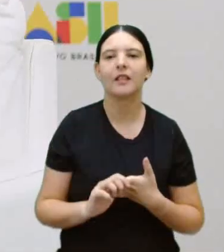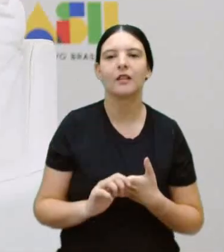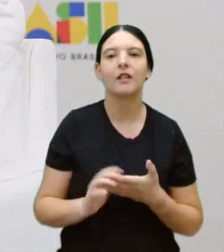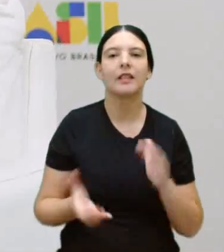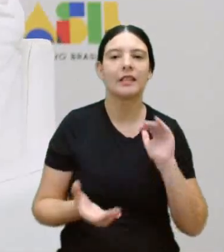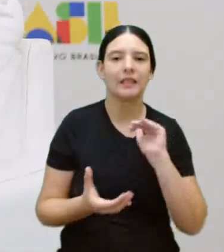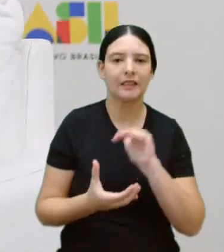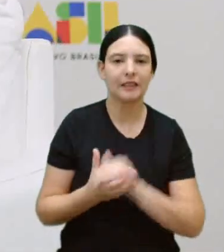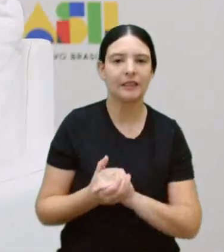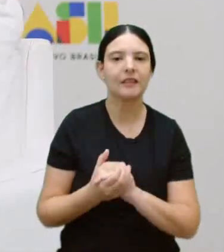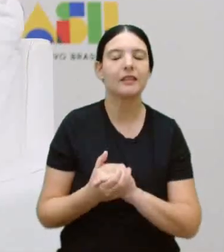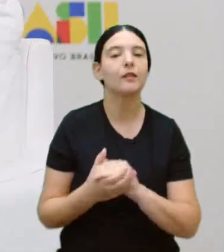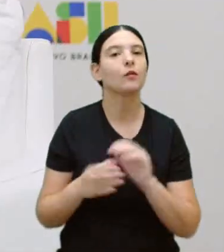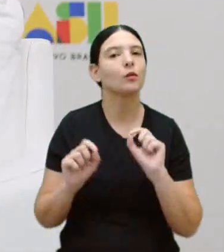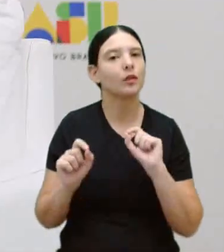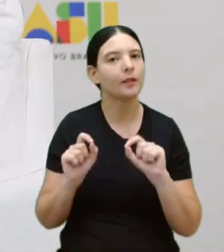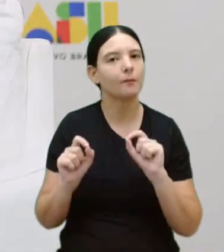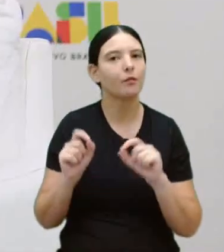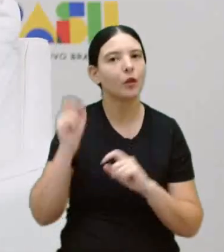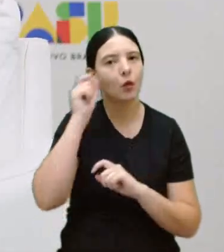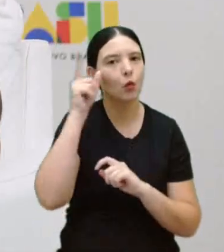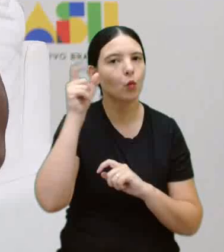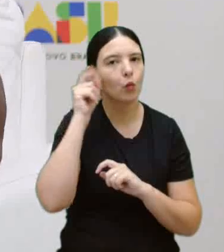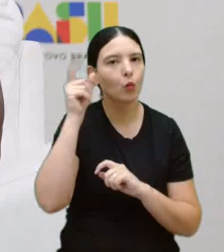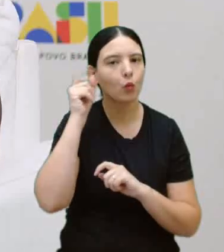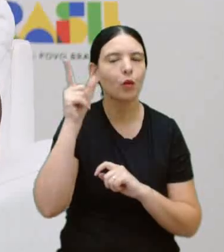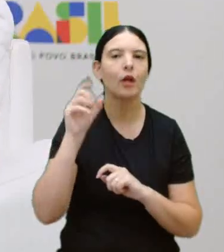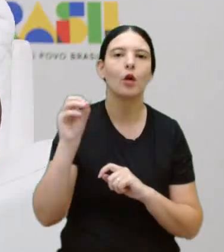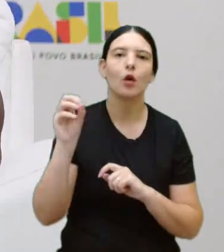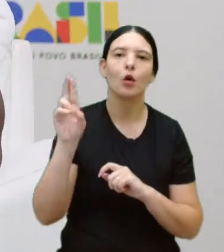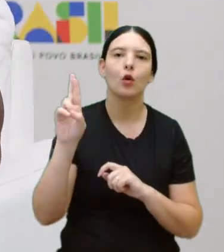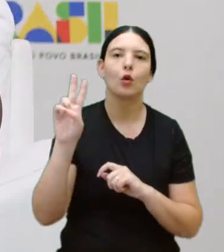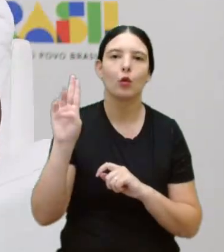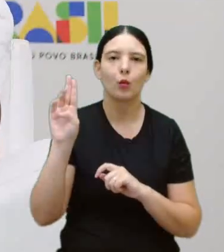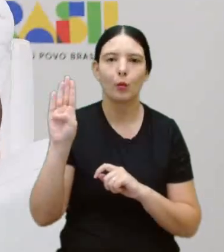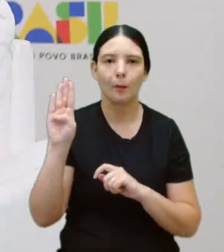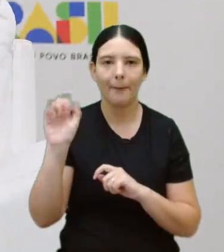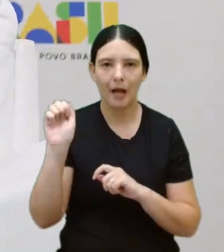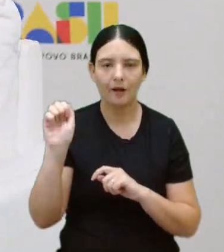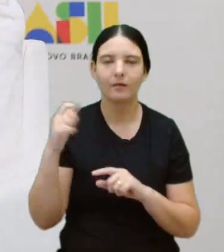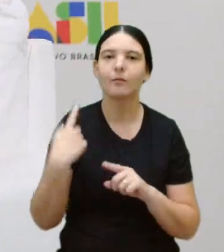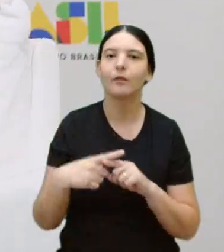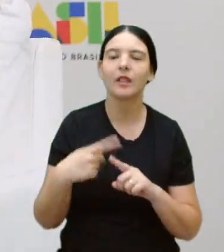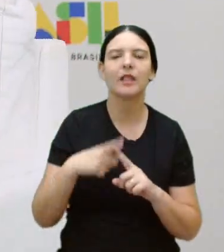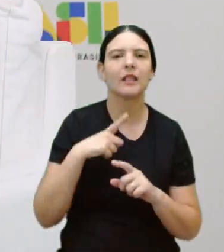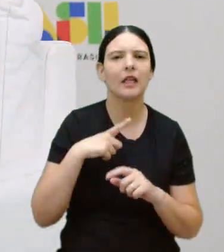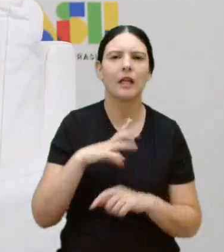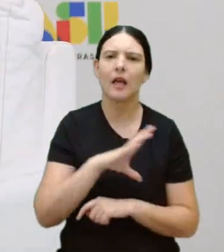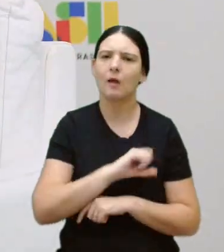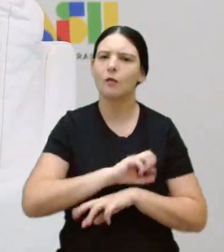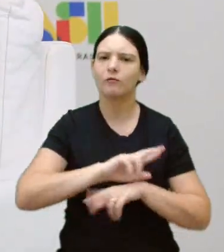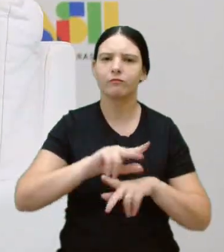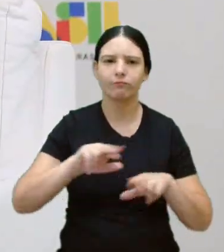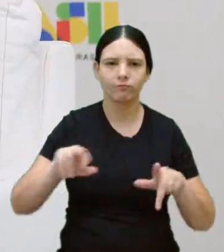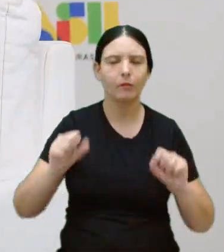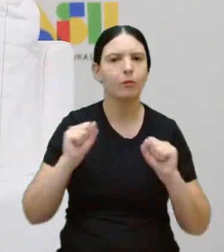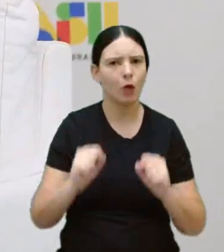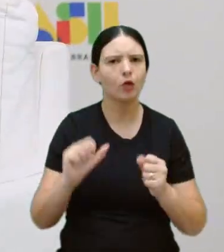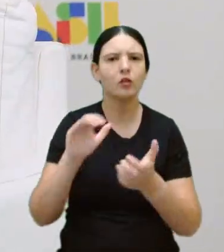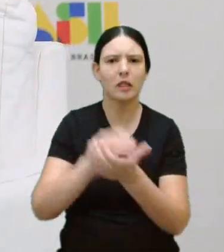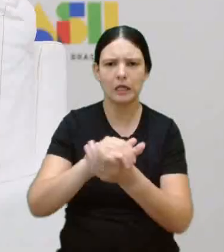sendo que, na cultura iorubá, uma cultura que tem poligamia. Muitas culturas africanas têm poligamia,